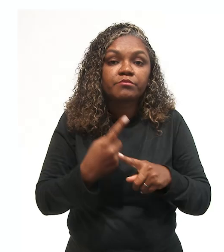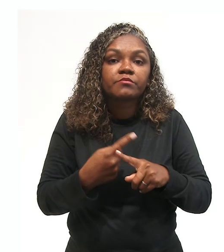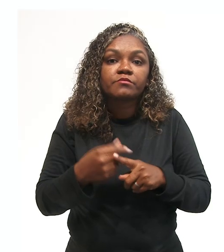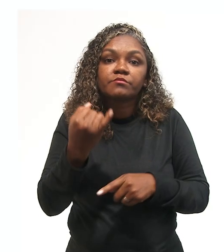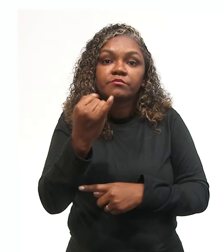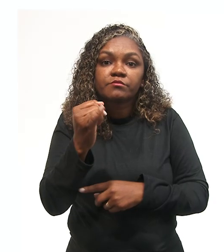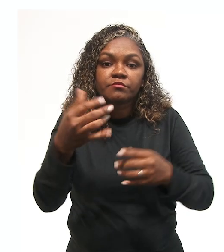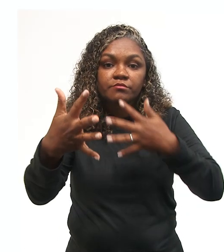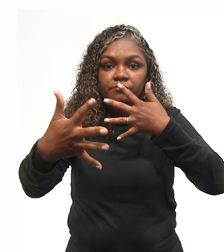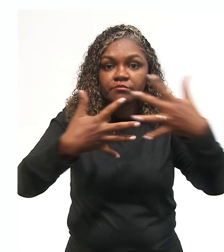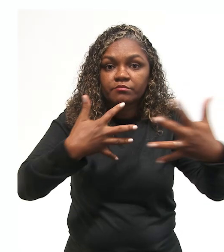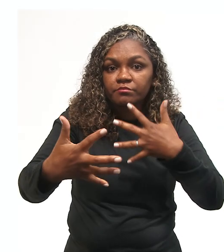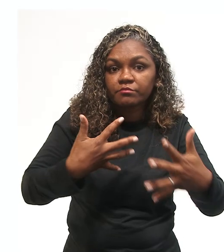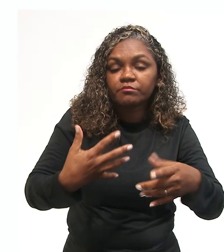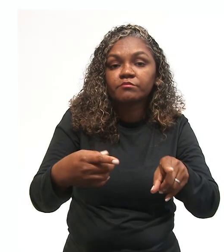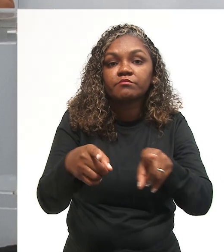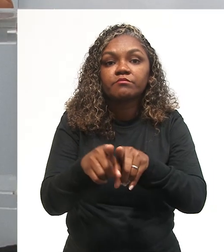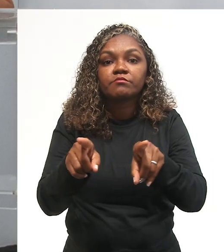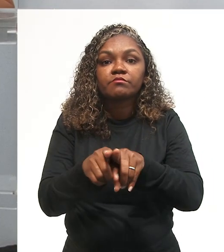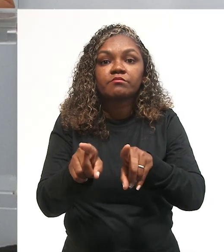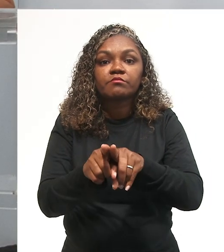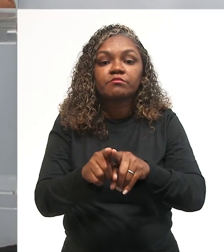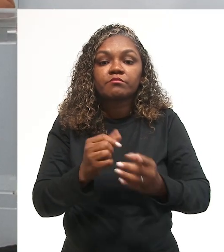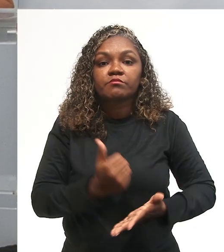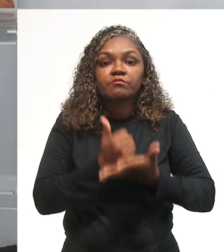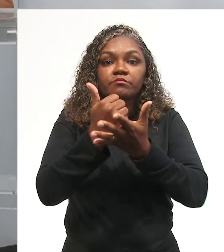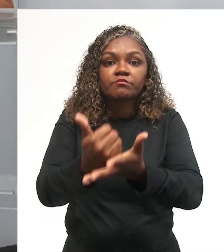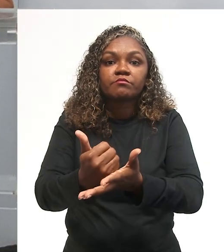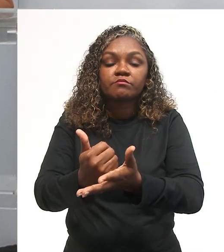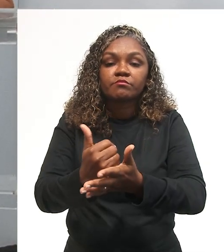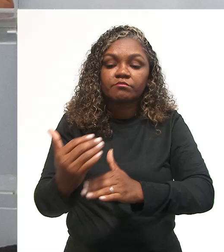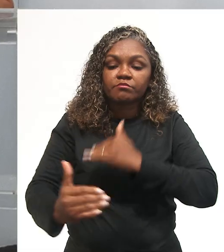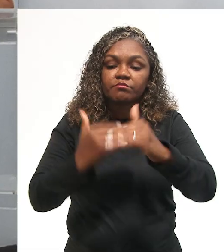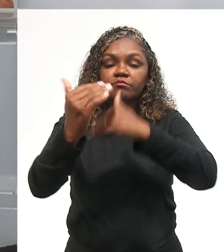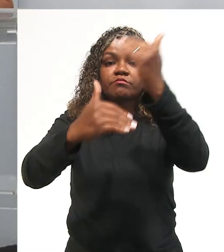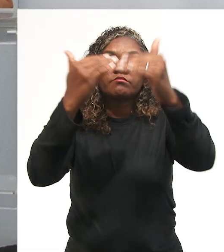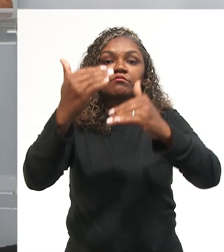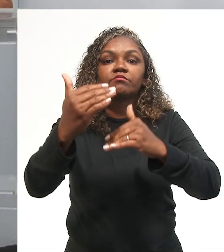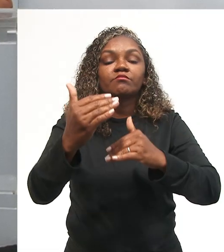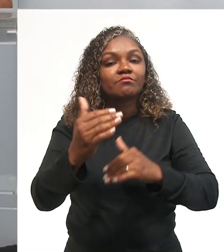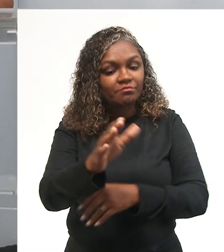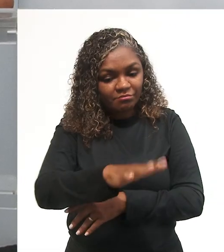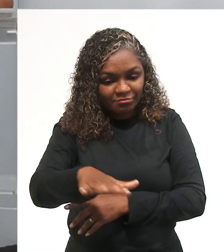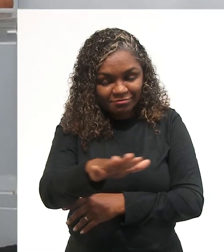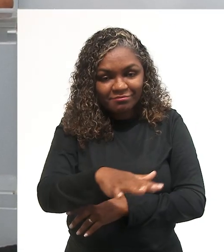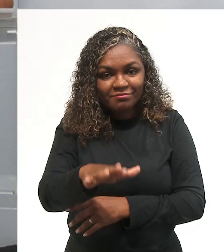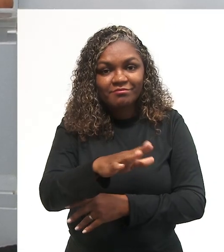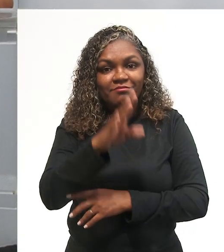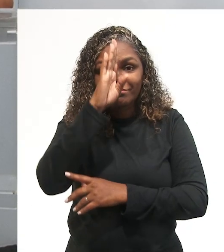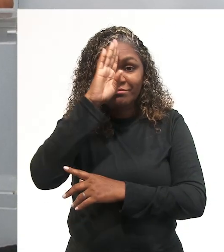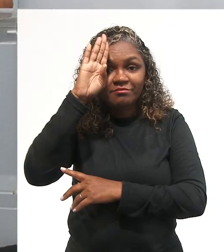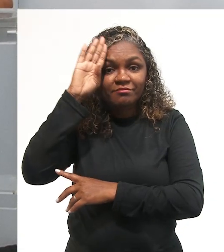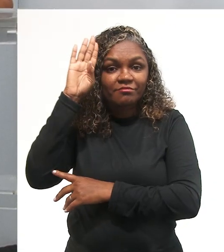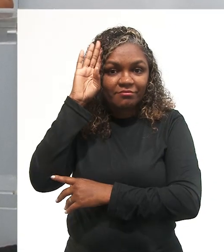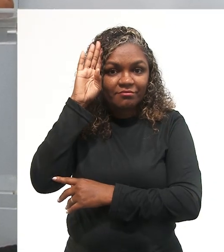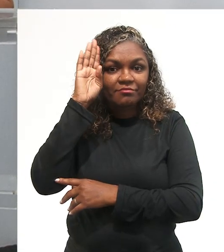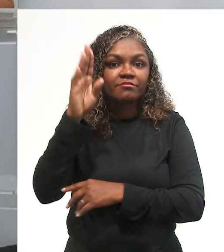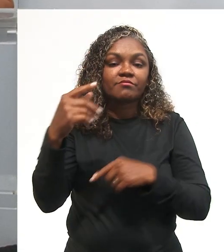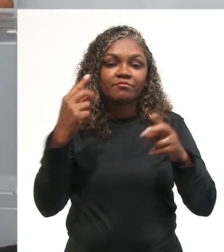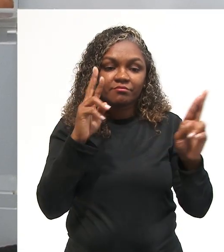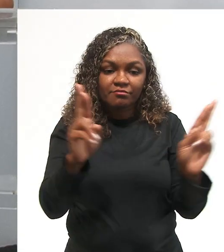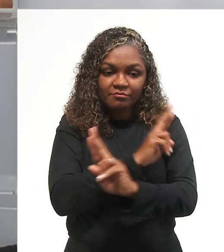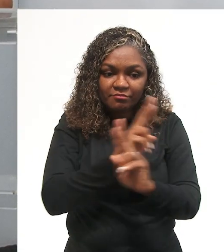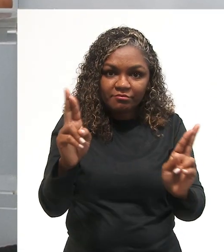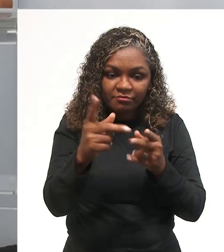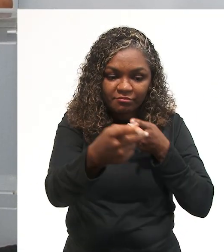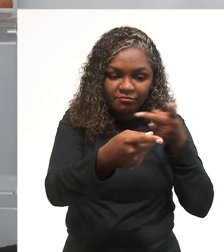dar transparência e para também contribuir com o avanço da pesquisa na área acadêmica a que estiver relacionado